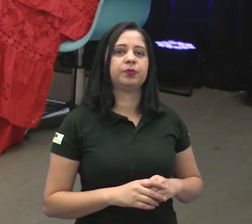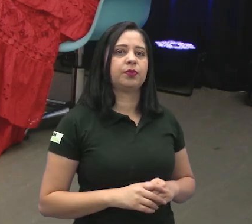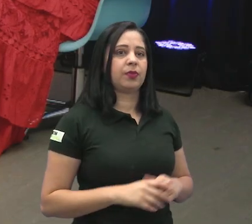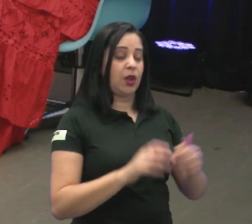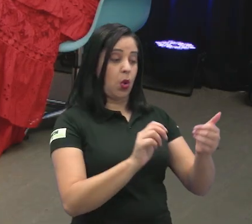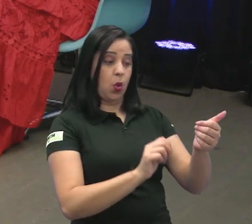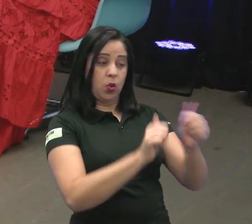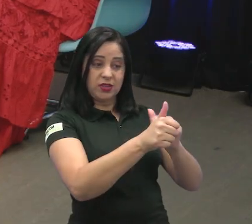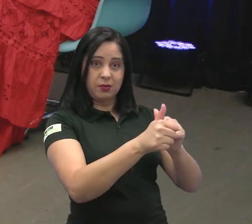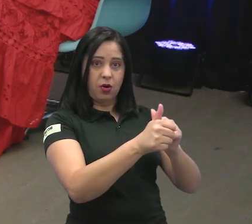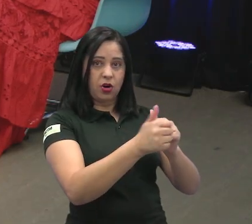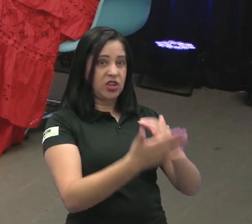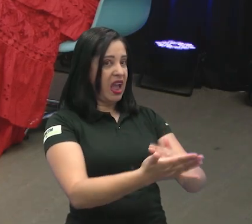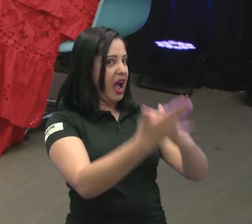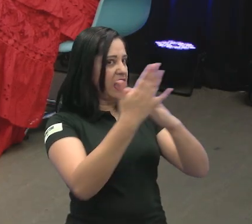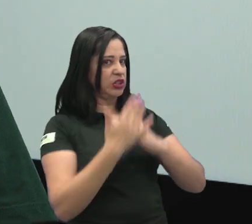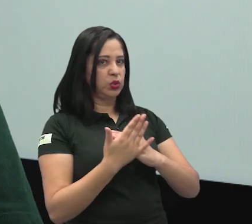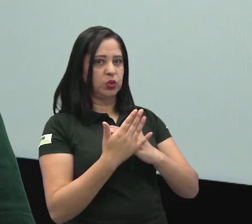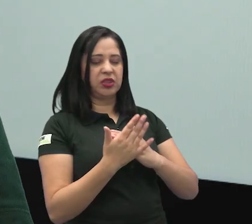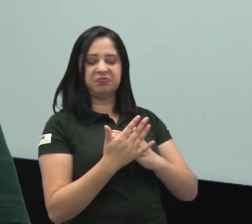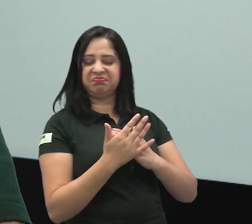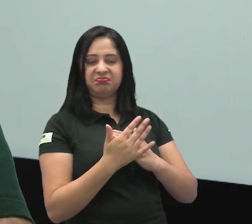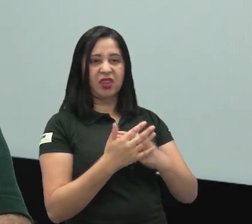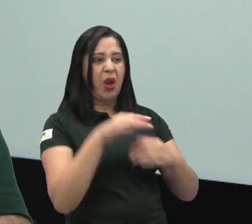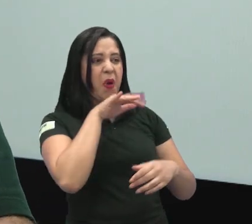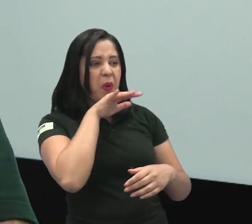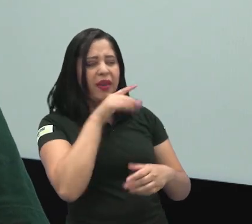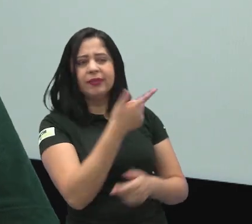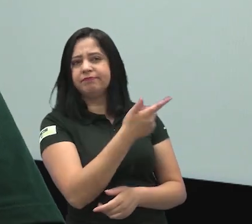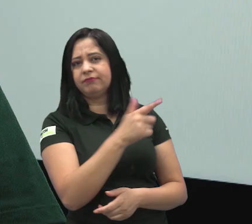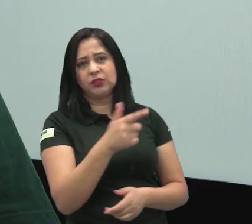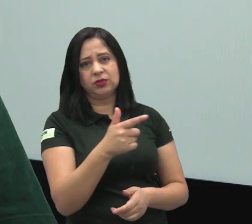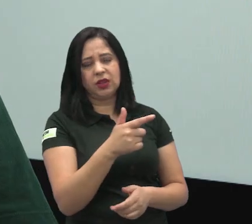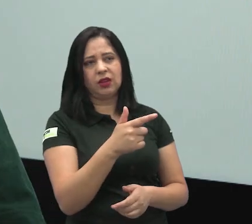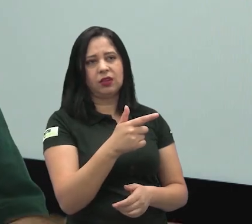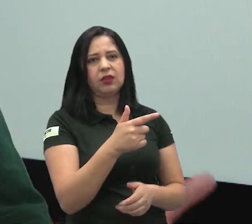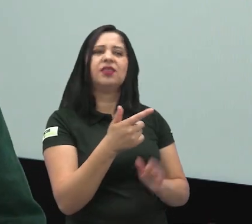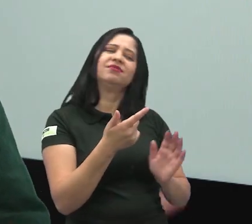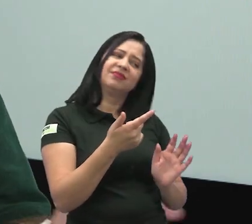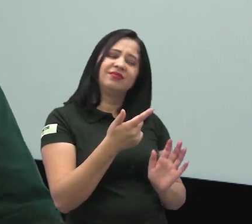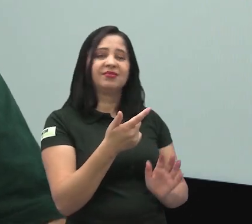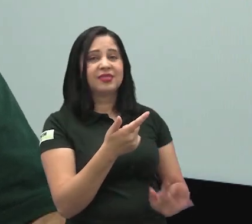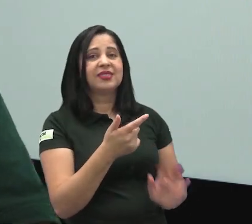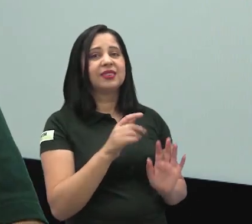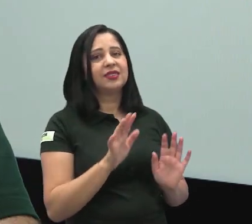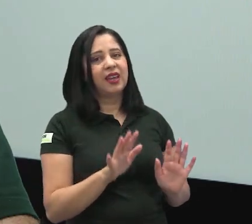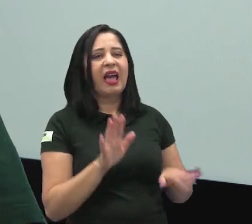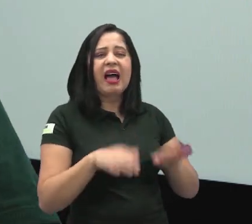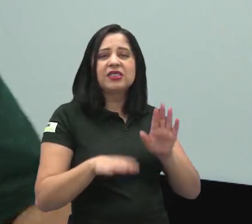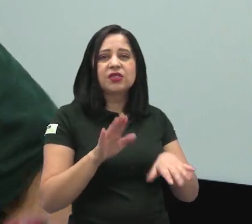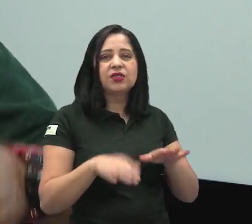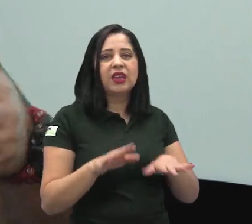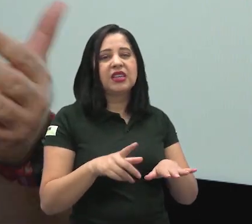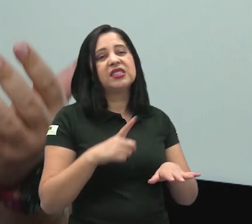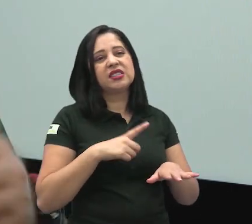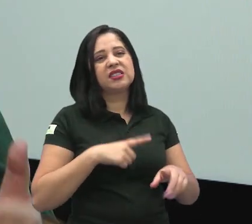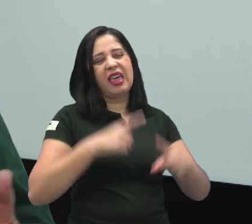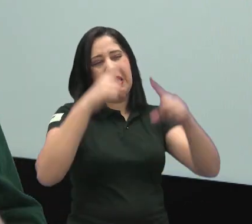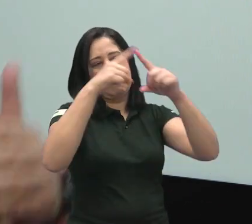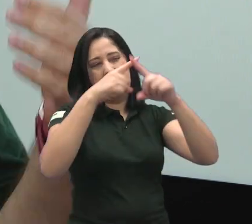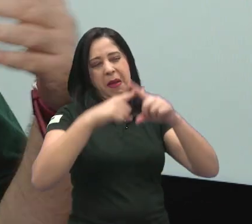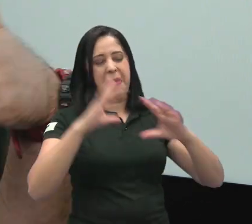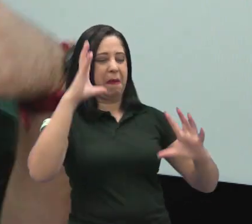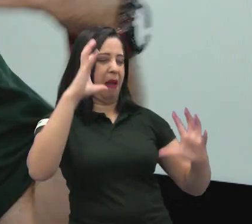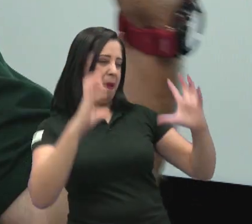importante. Eu acho que o esporte ele só agrega, não tem nada de ruim no esporte. Aliás, tem a parte ruim do esporte, tem às vezes